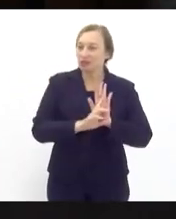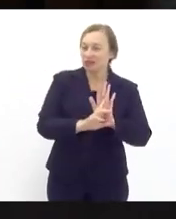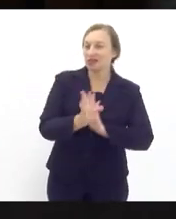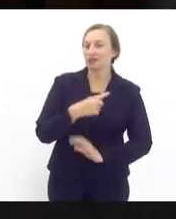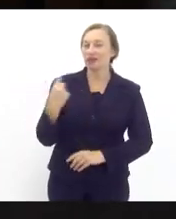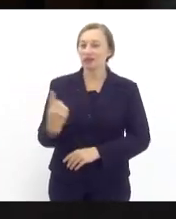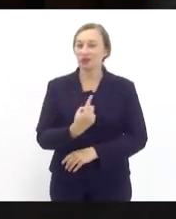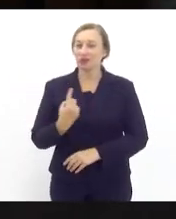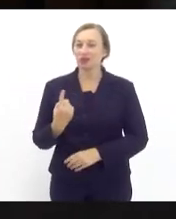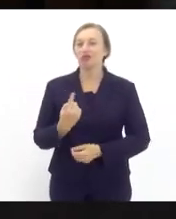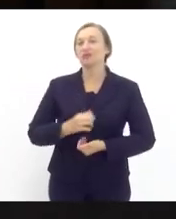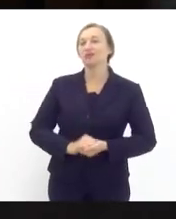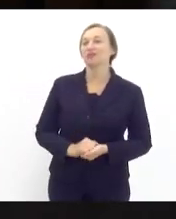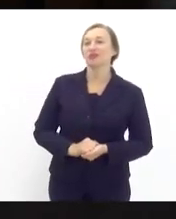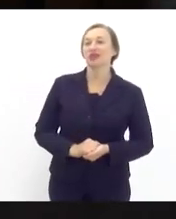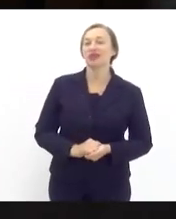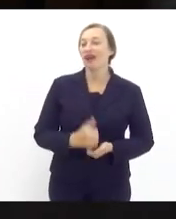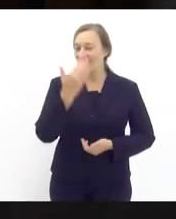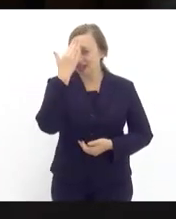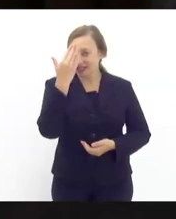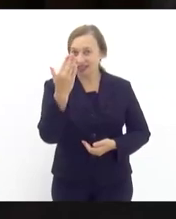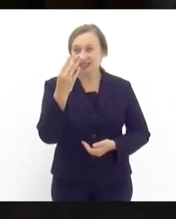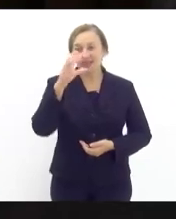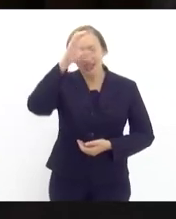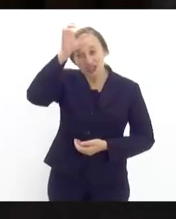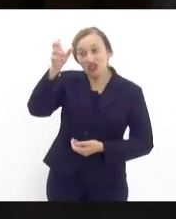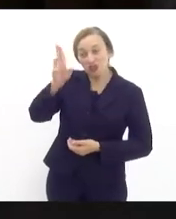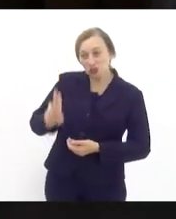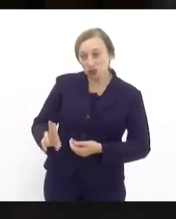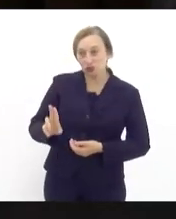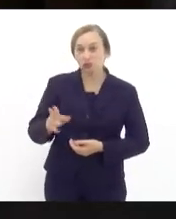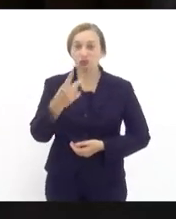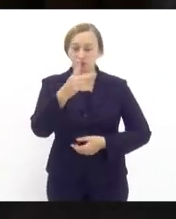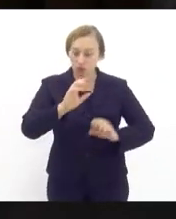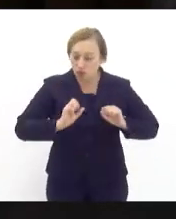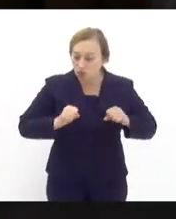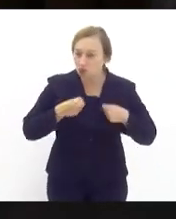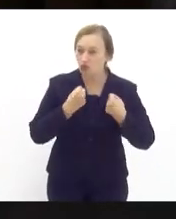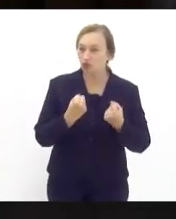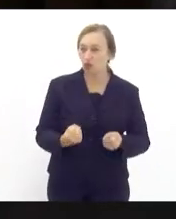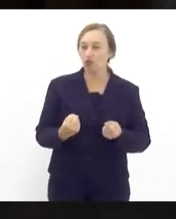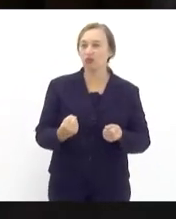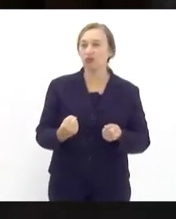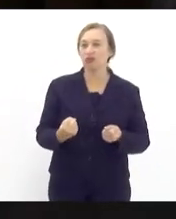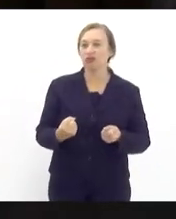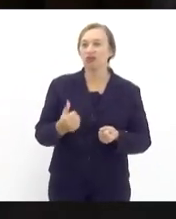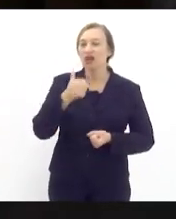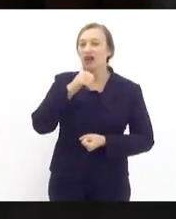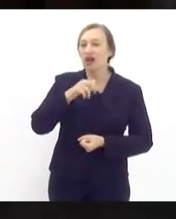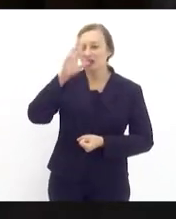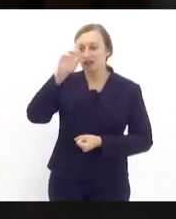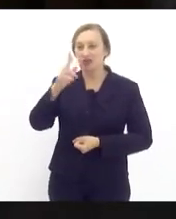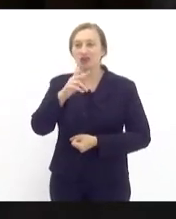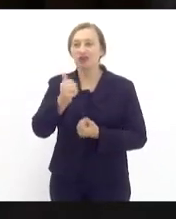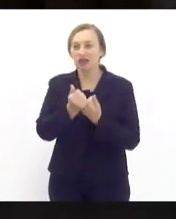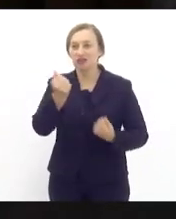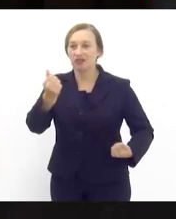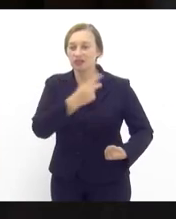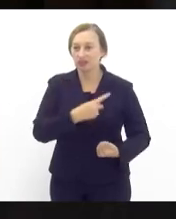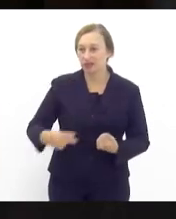nós da unale agradecer-te a Ju de ser o seu empenho a senhora que é vice-presidente